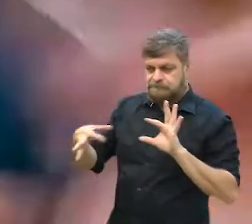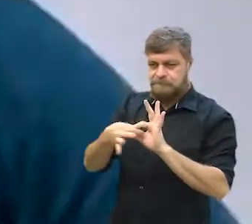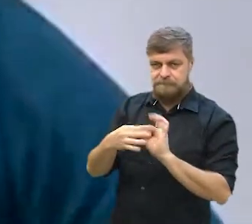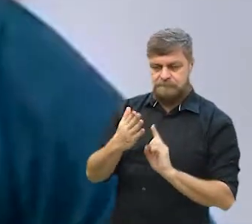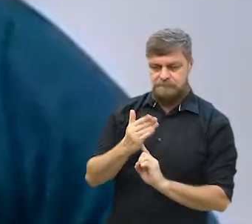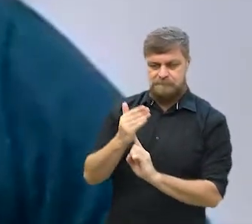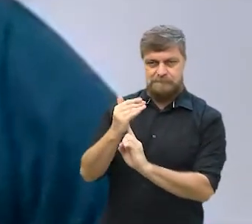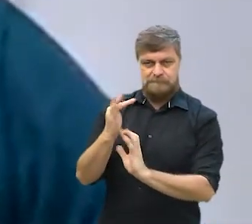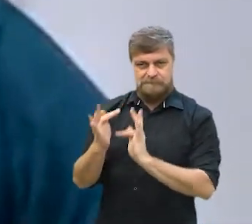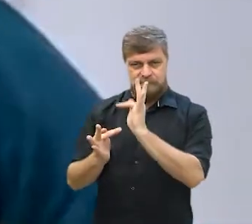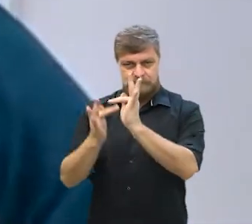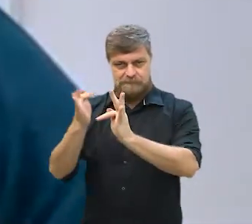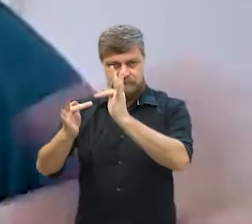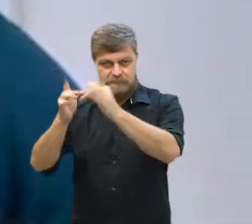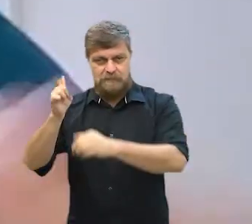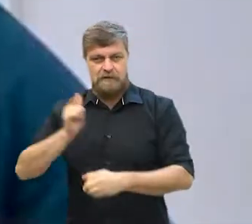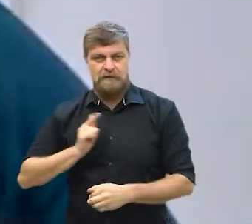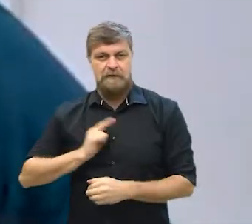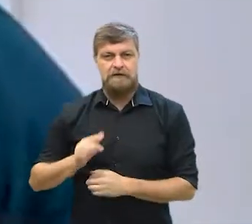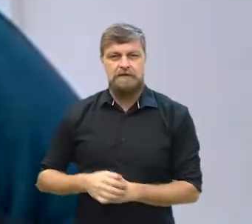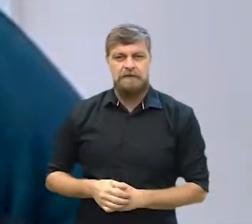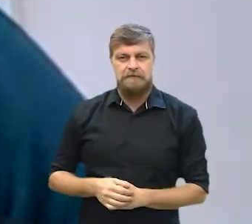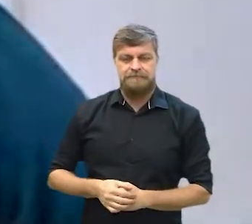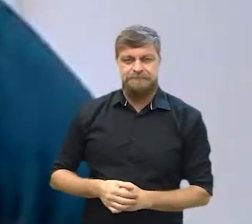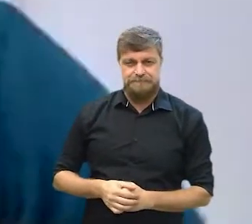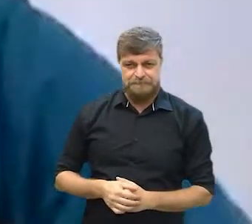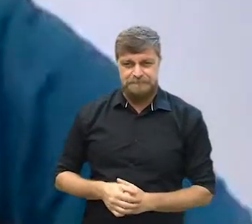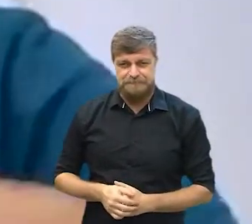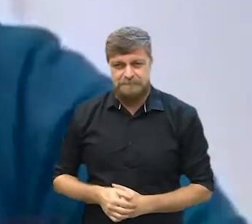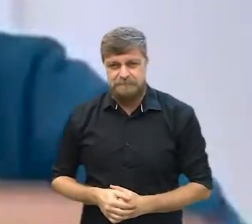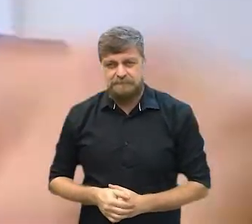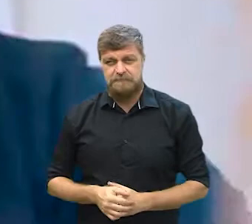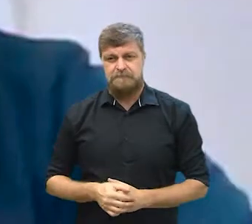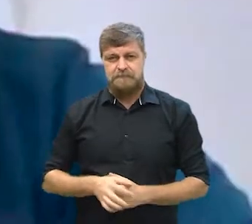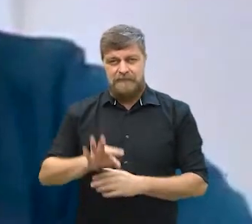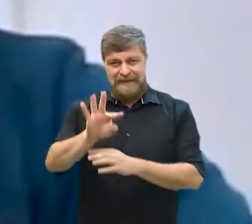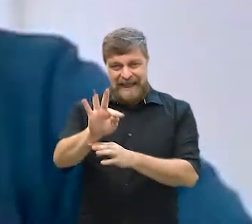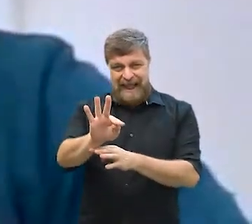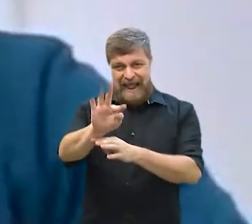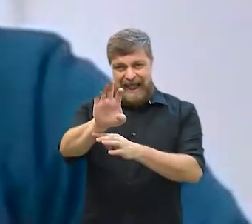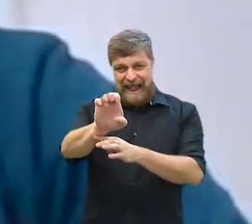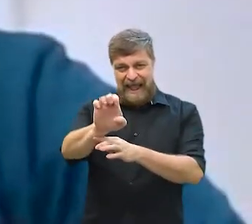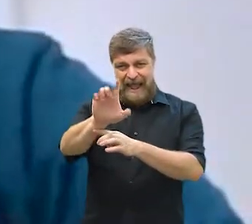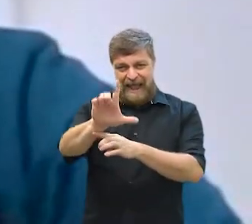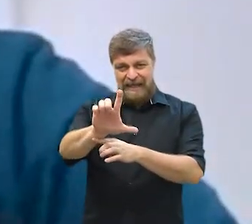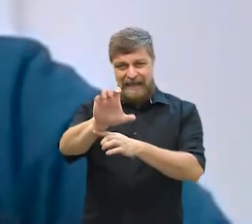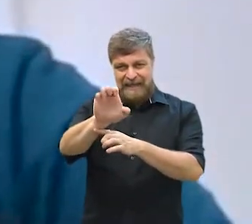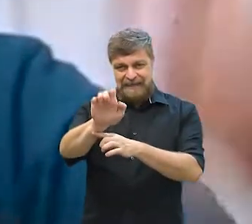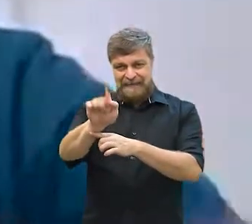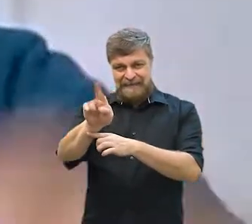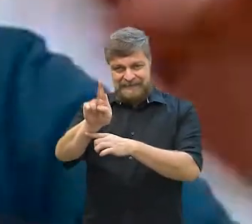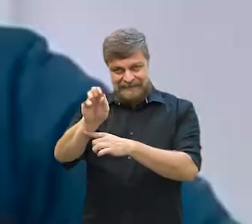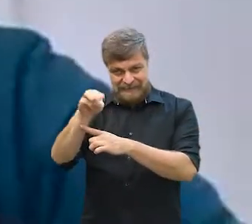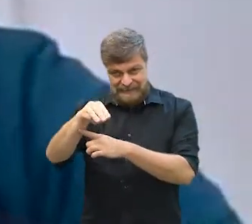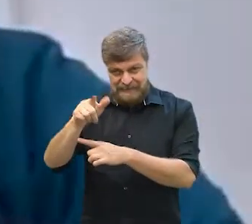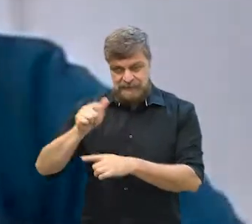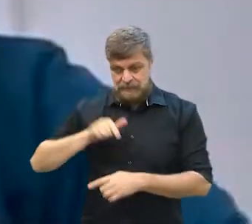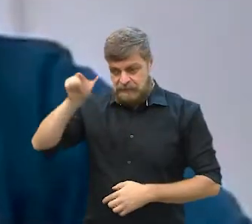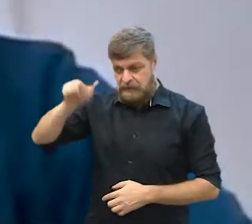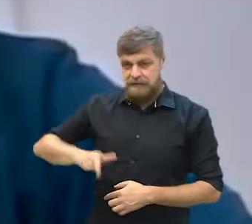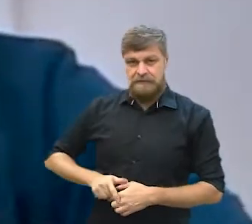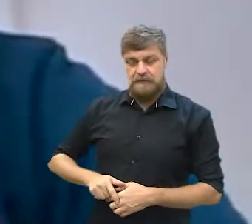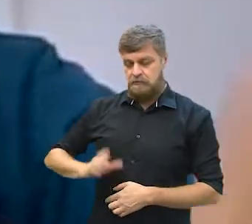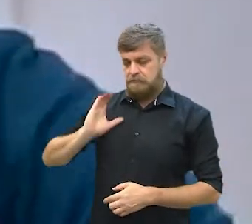com a tecnologia do Telegram, né? De chatbot Telegram. Então, concebemos nesse projeto o Cidadão